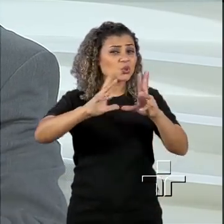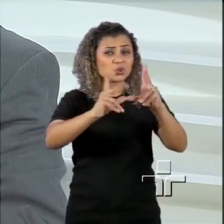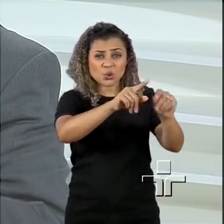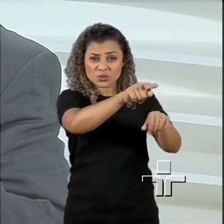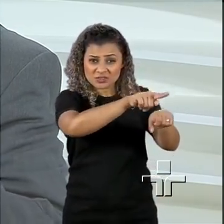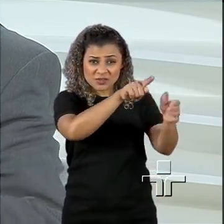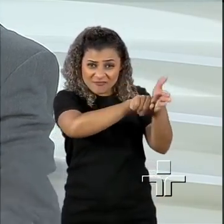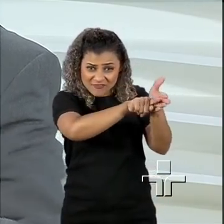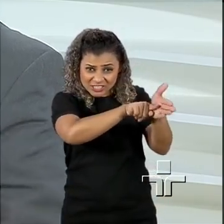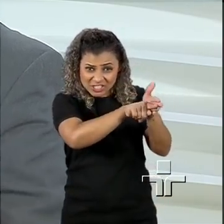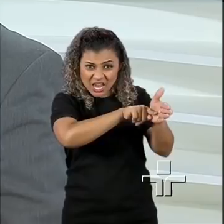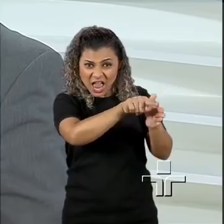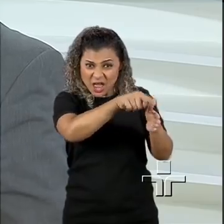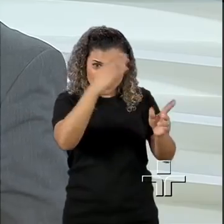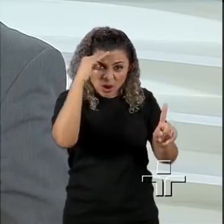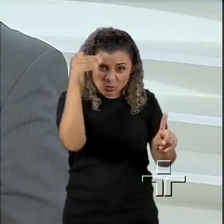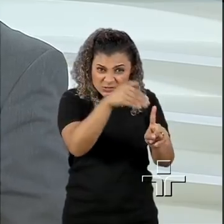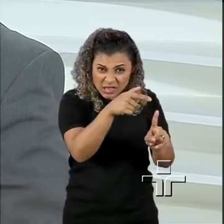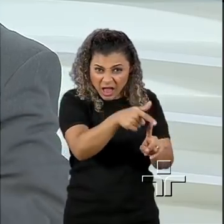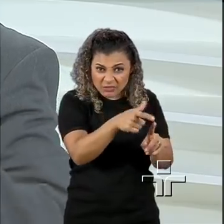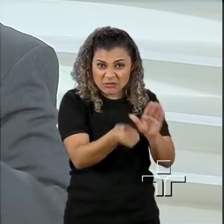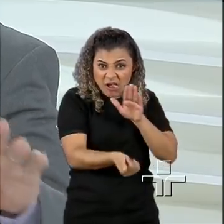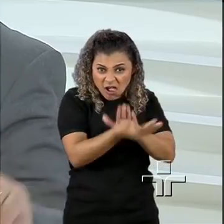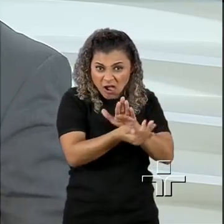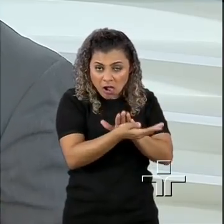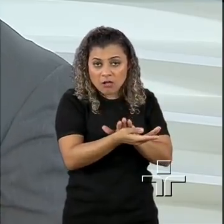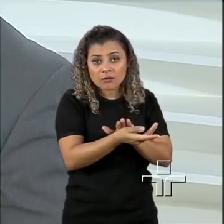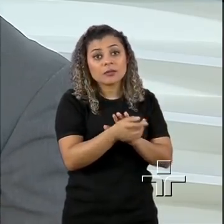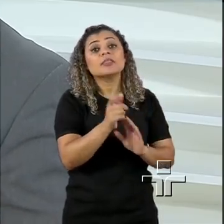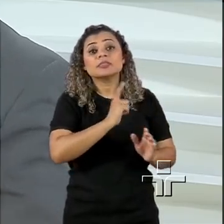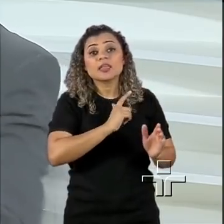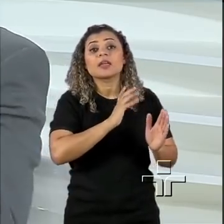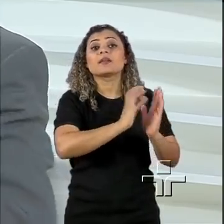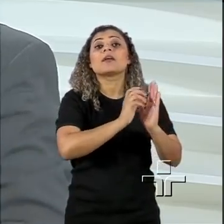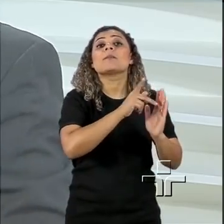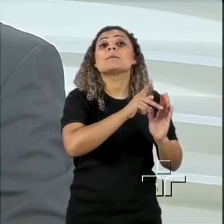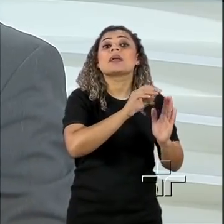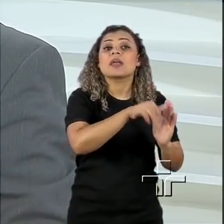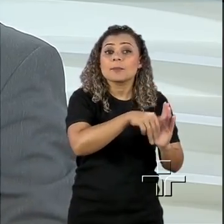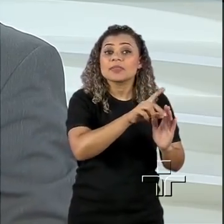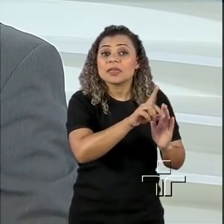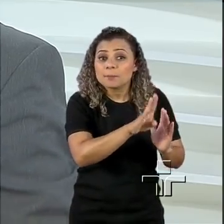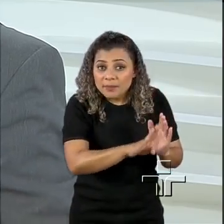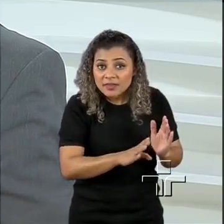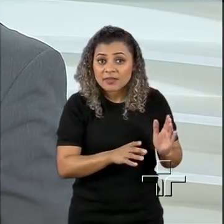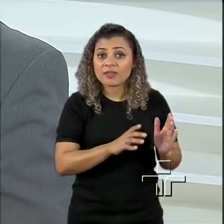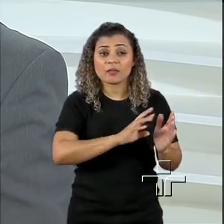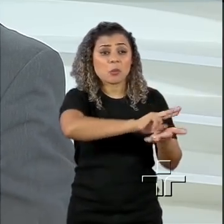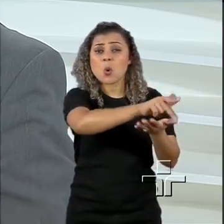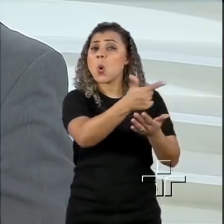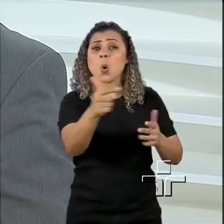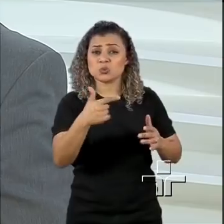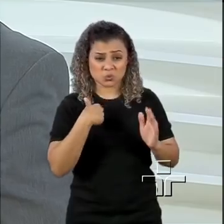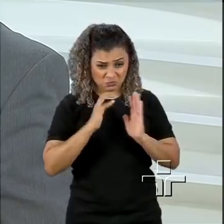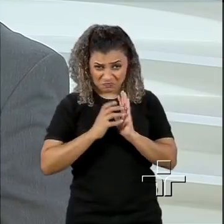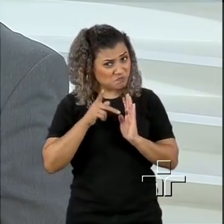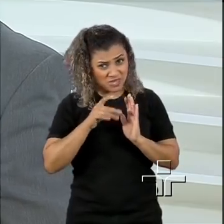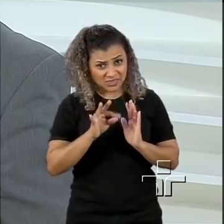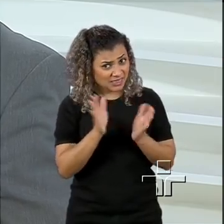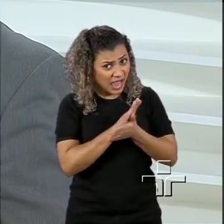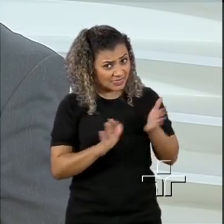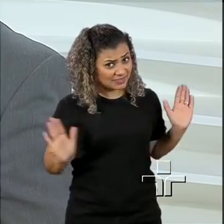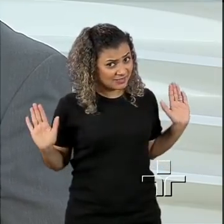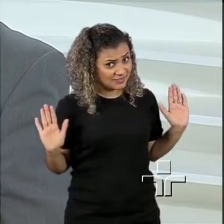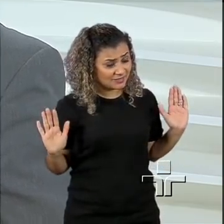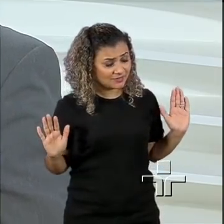estava aprontando lá, tem relação com o PMDB, tem relação com o PP, não são do PT. Ou seja, aqui a imprensa pegou